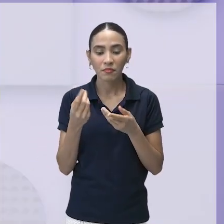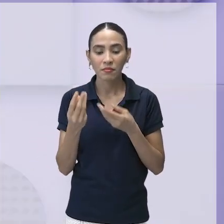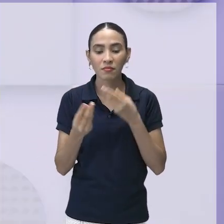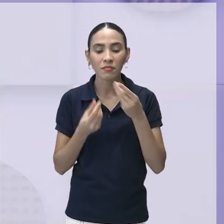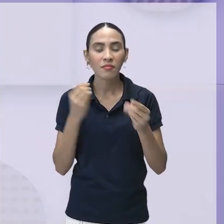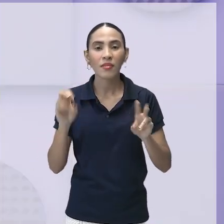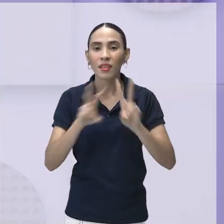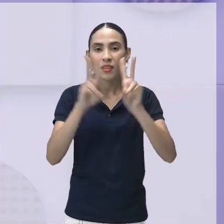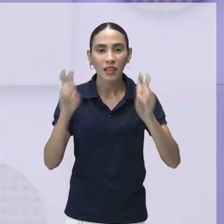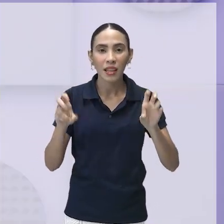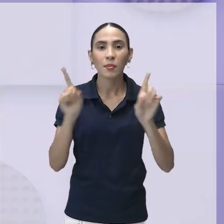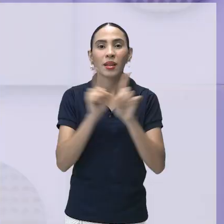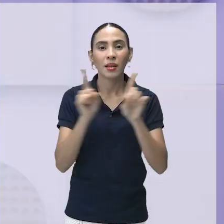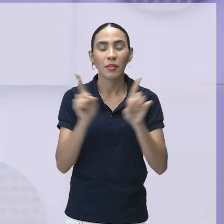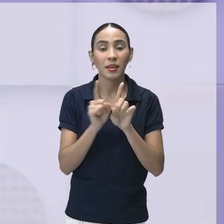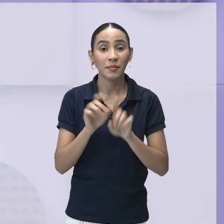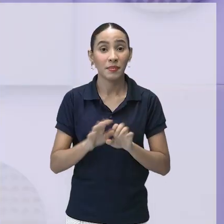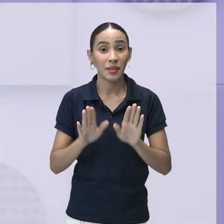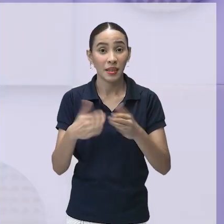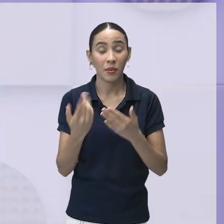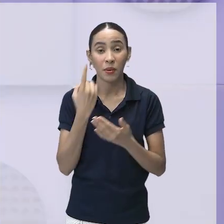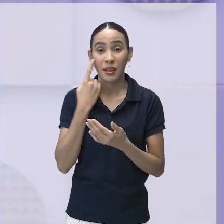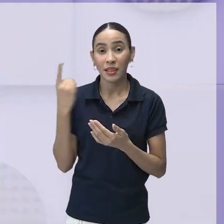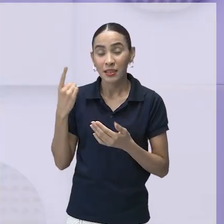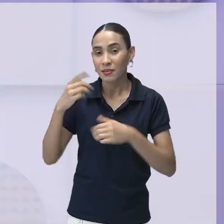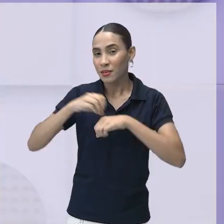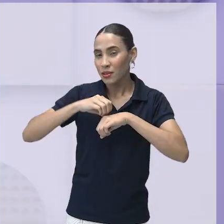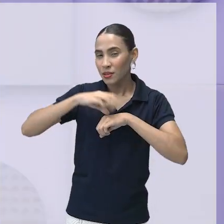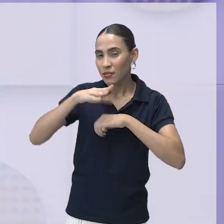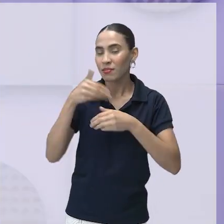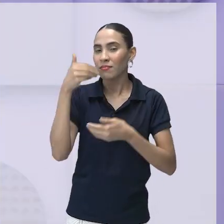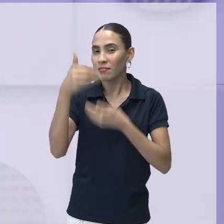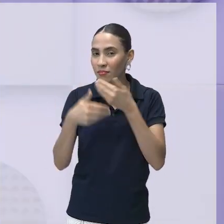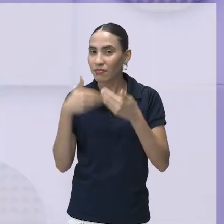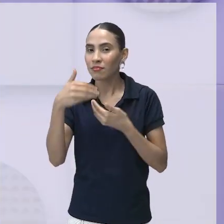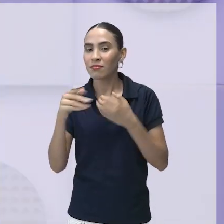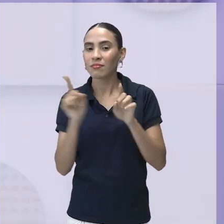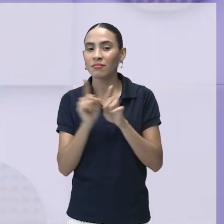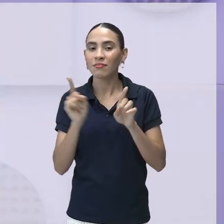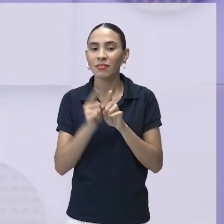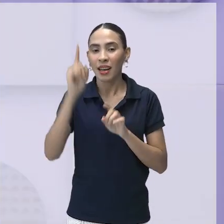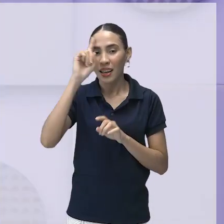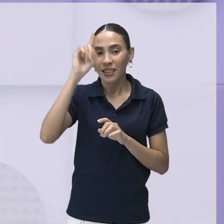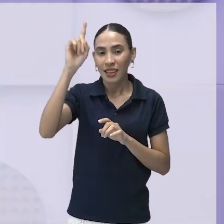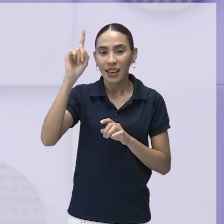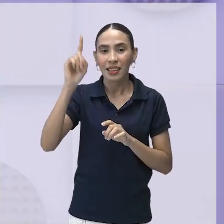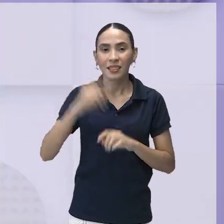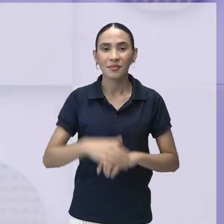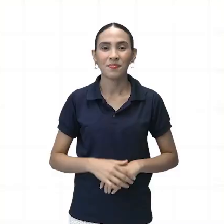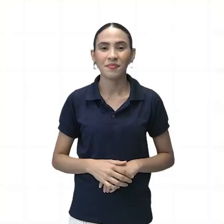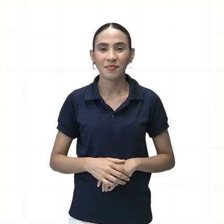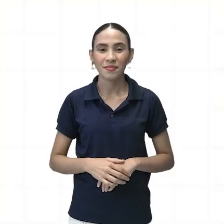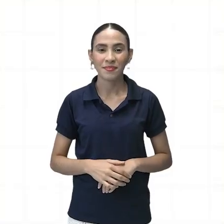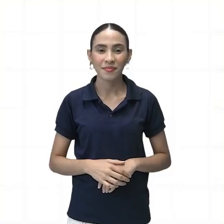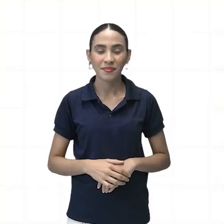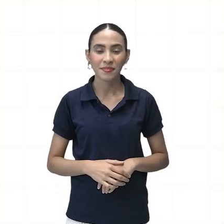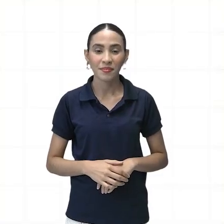essa temática também. E aqui eu vou dar mais um passinho em relação às ideias sobre o transcendente.